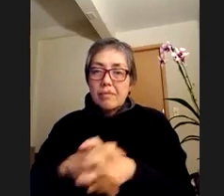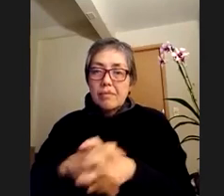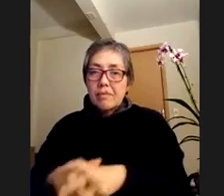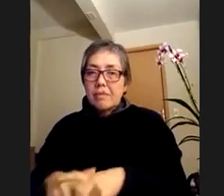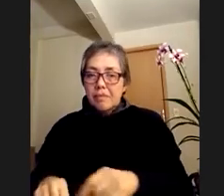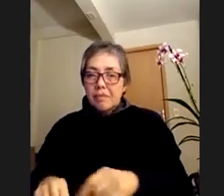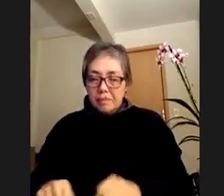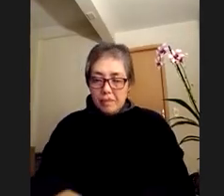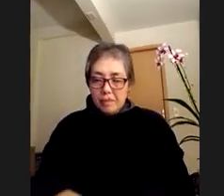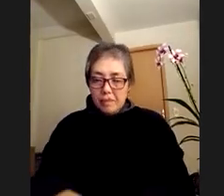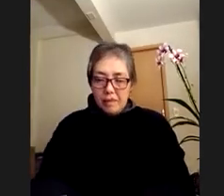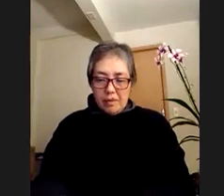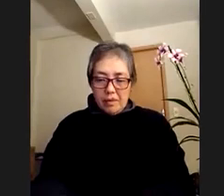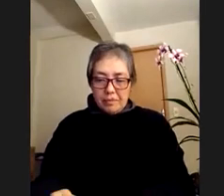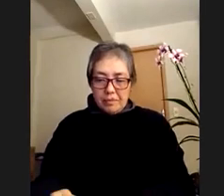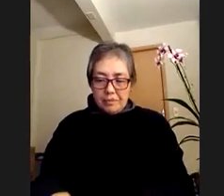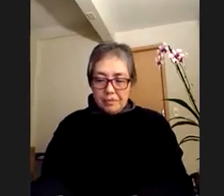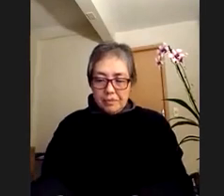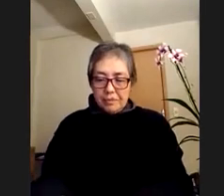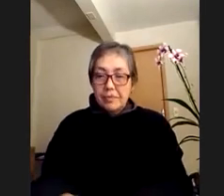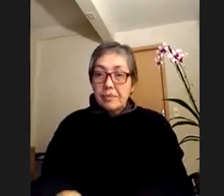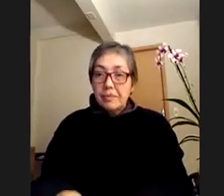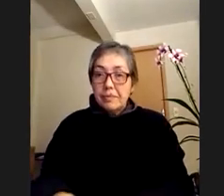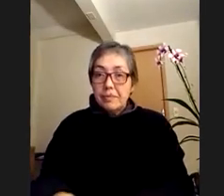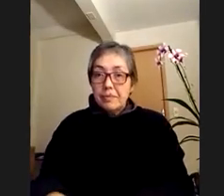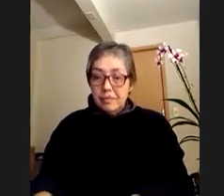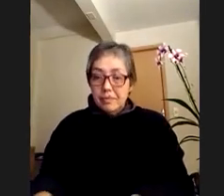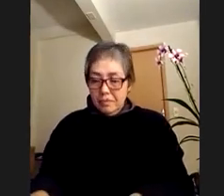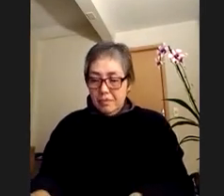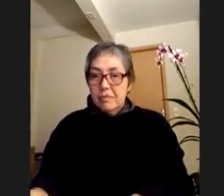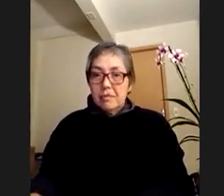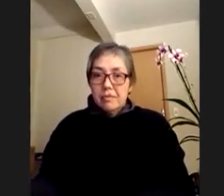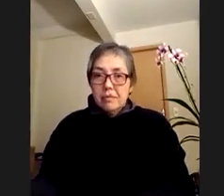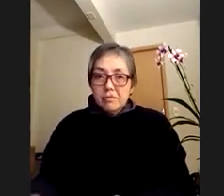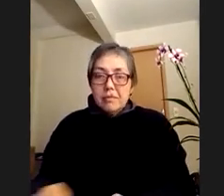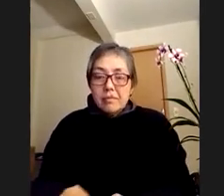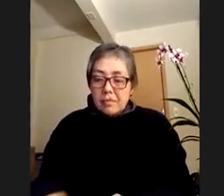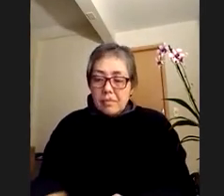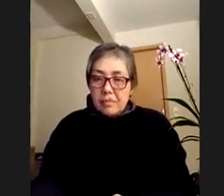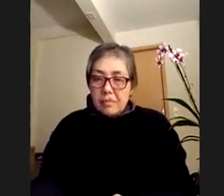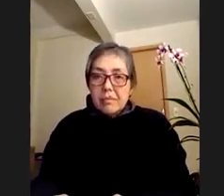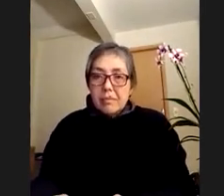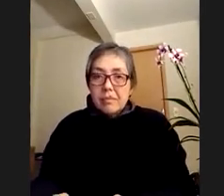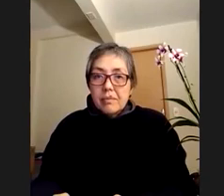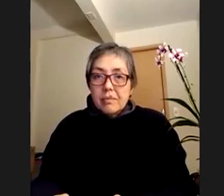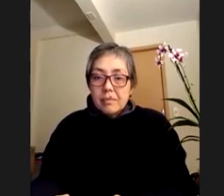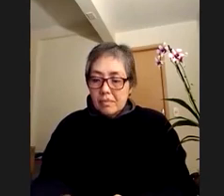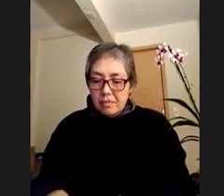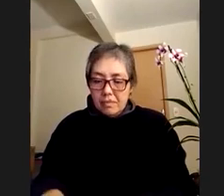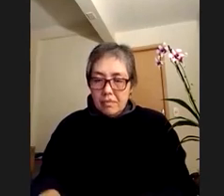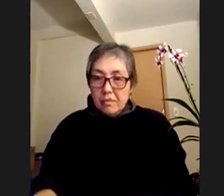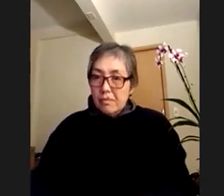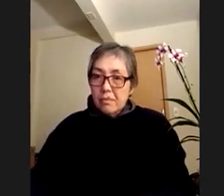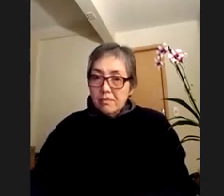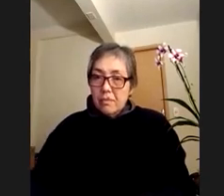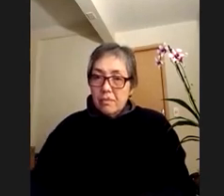para conhecimento, nós estamos tendo, nesse momento, participação de dirigentes